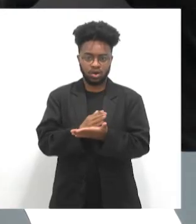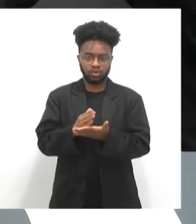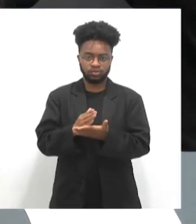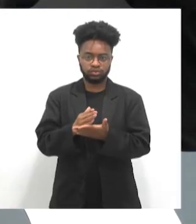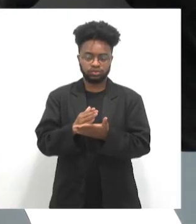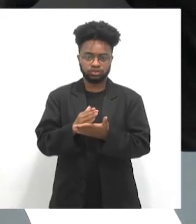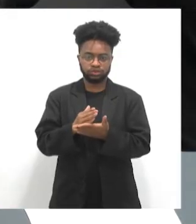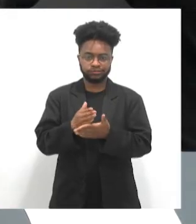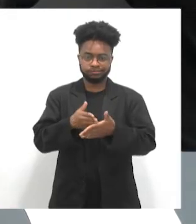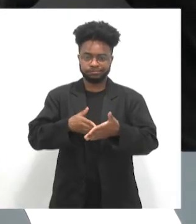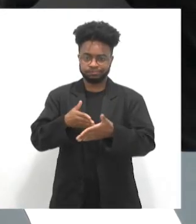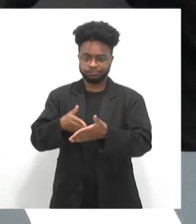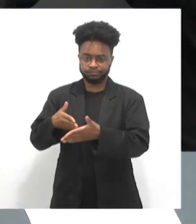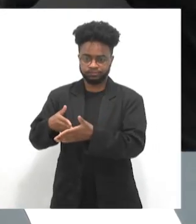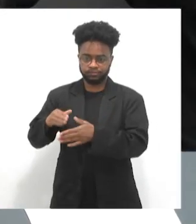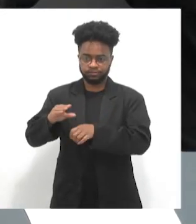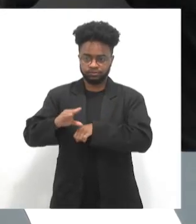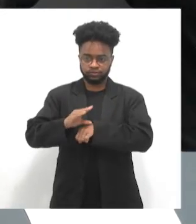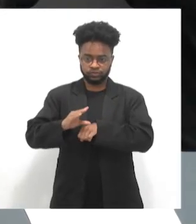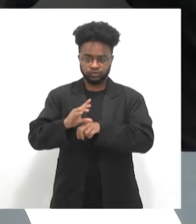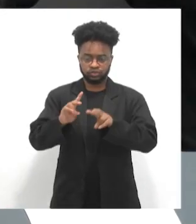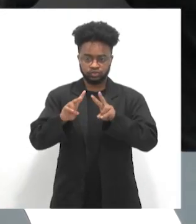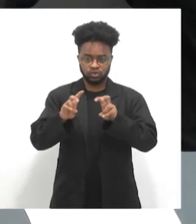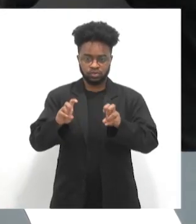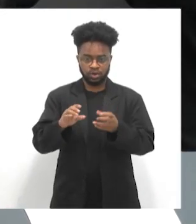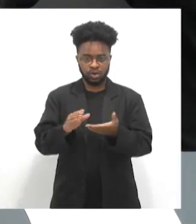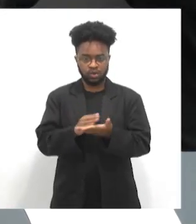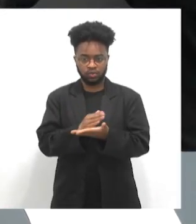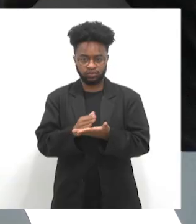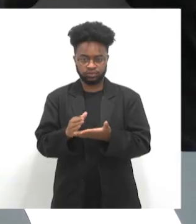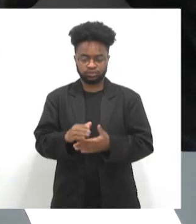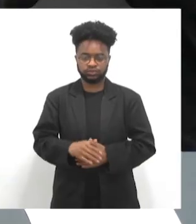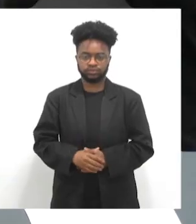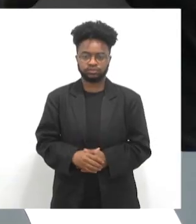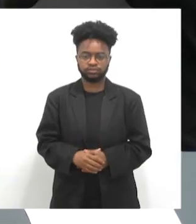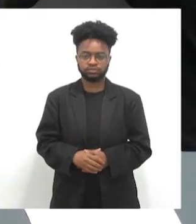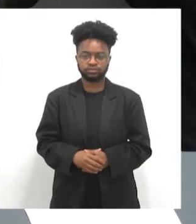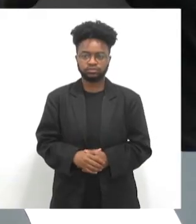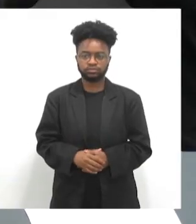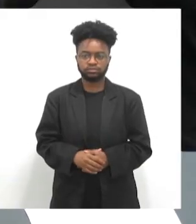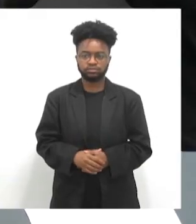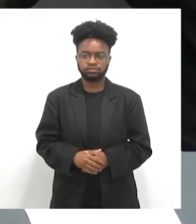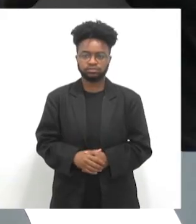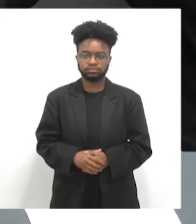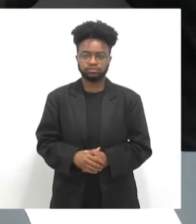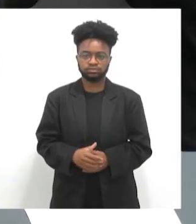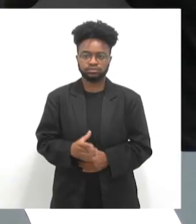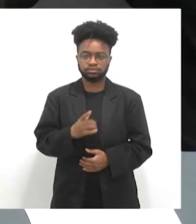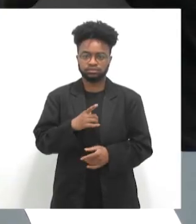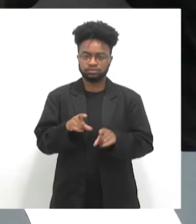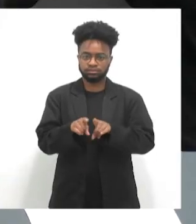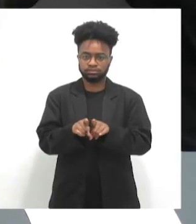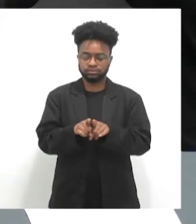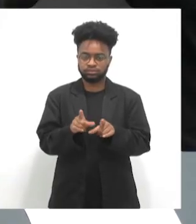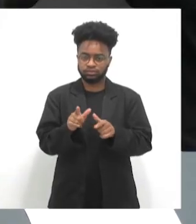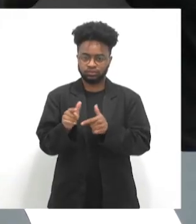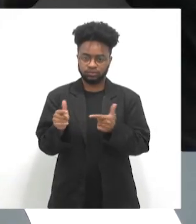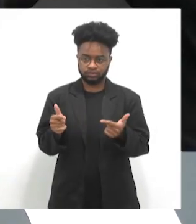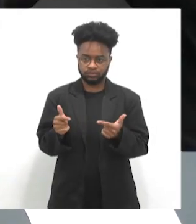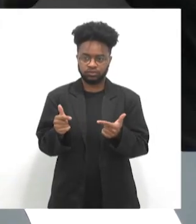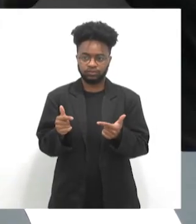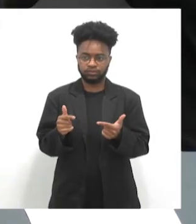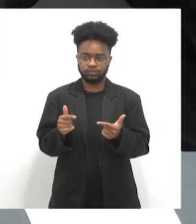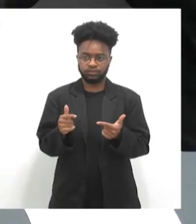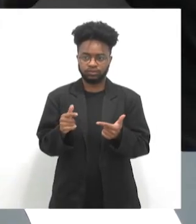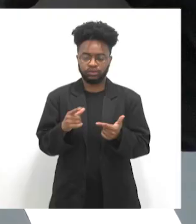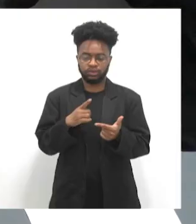constitucionais em relação a algum deles. E tenho até, em outros, a posição